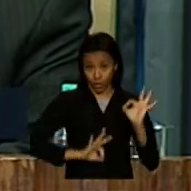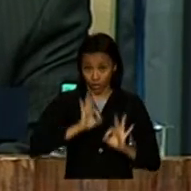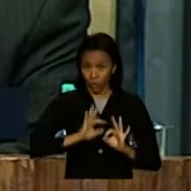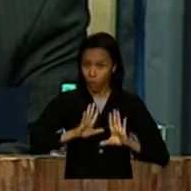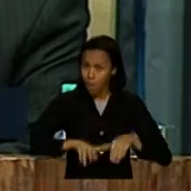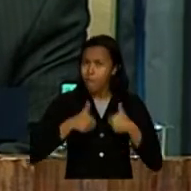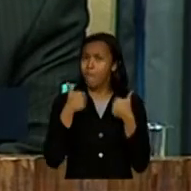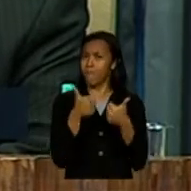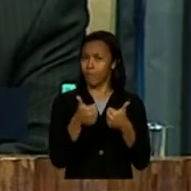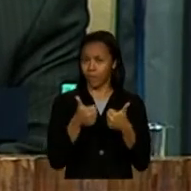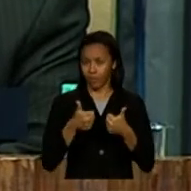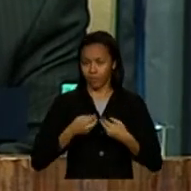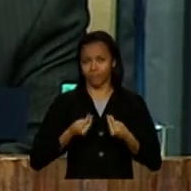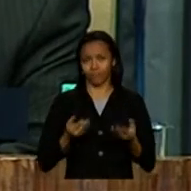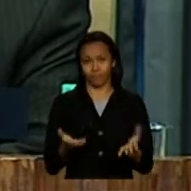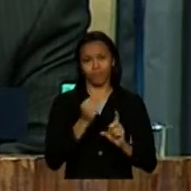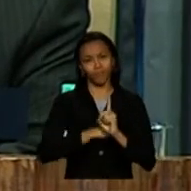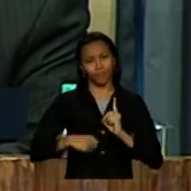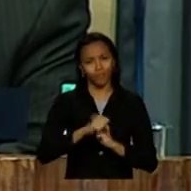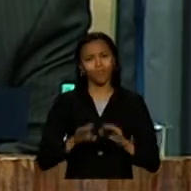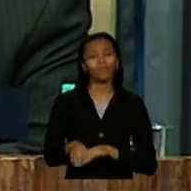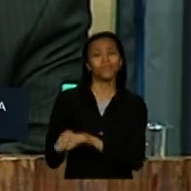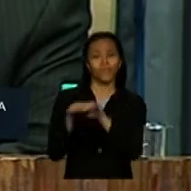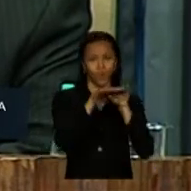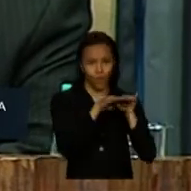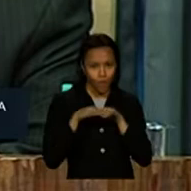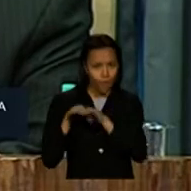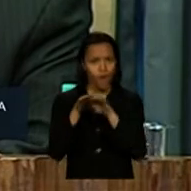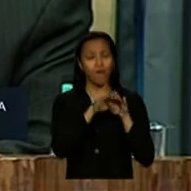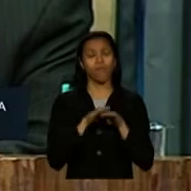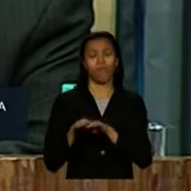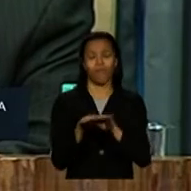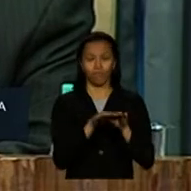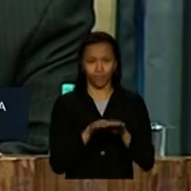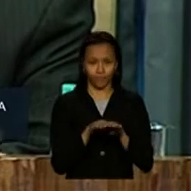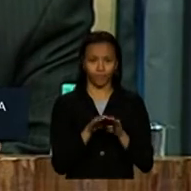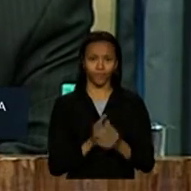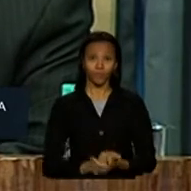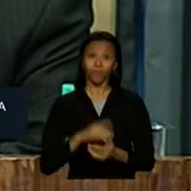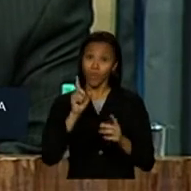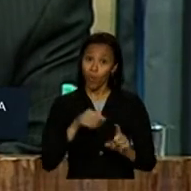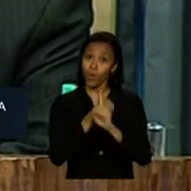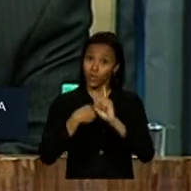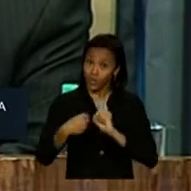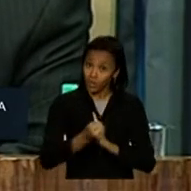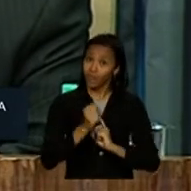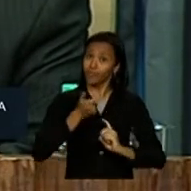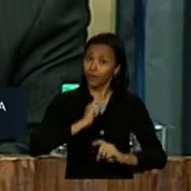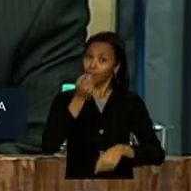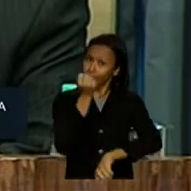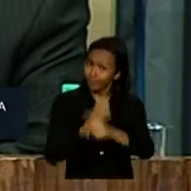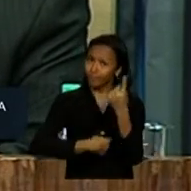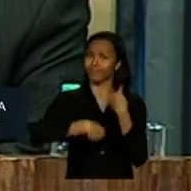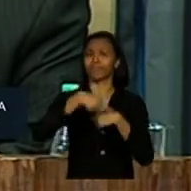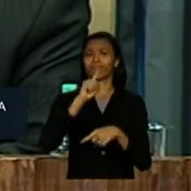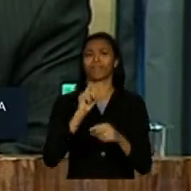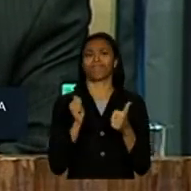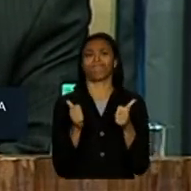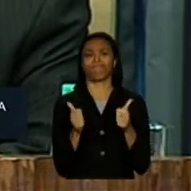de uma sociedade justa de uma sociedade fraterna na sociedade de prosperidade